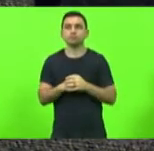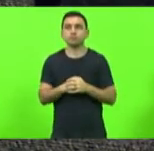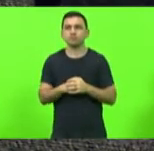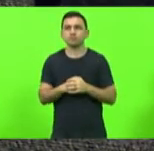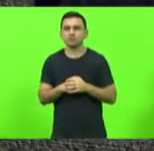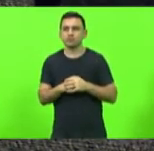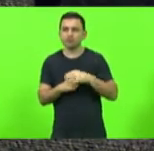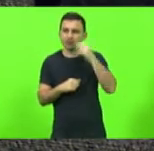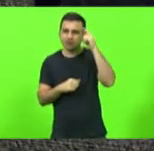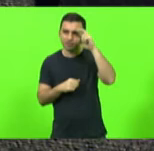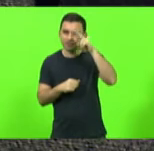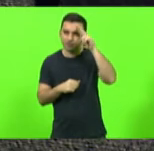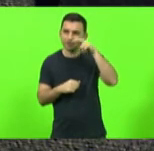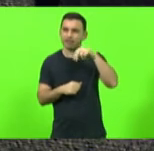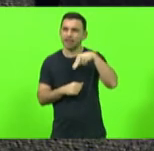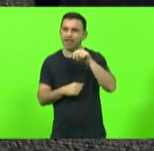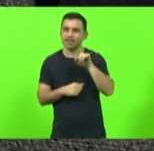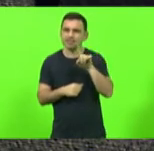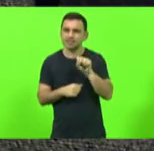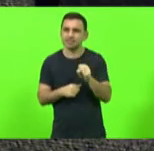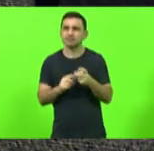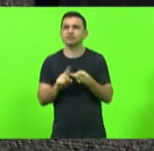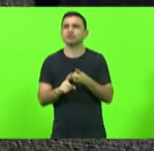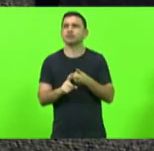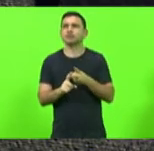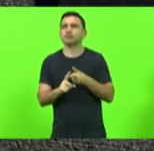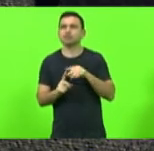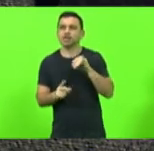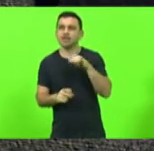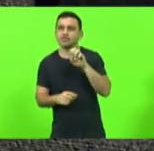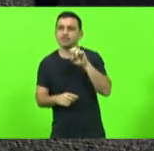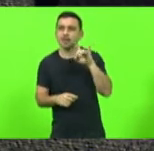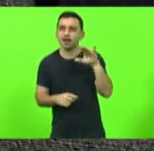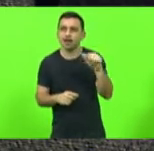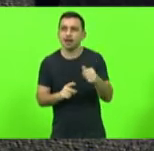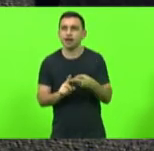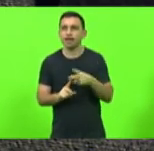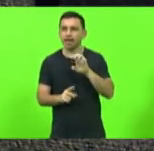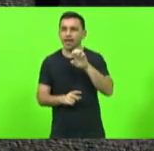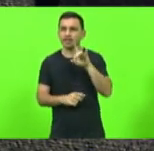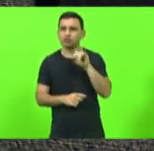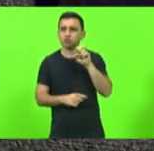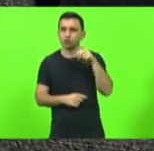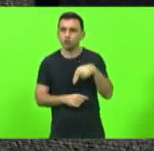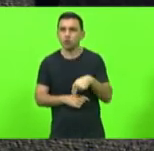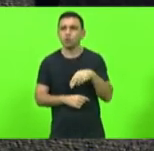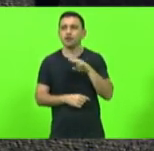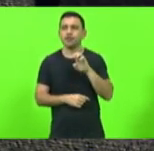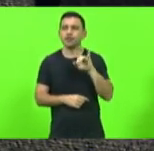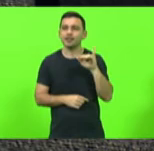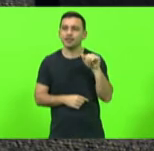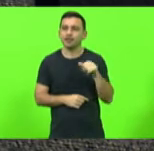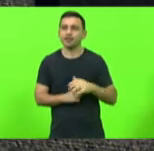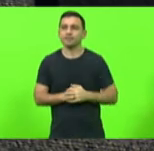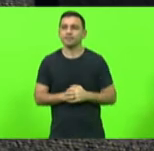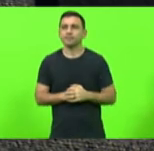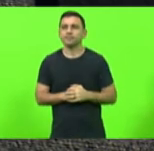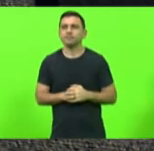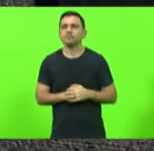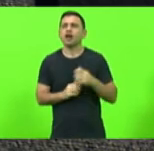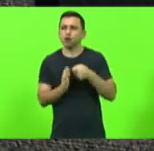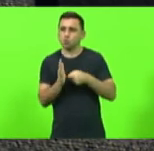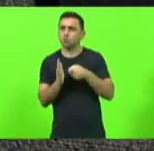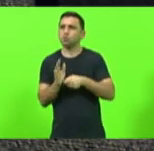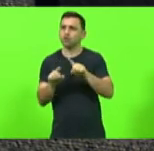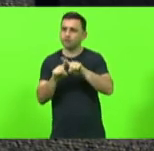Anaís, Andréia, Jéssica, Bira, Taline, seu Edson e Dona Lia? E, com certeza, a luta de